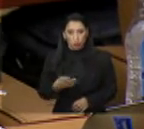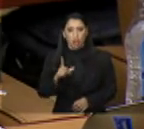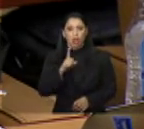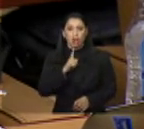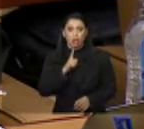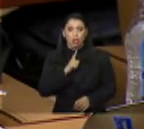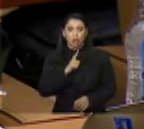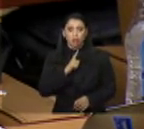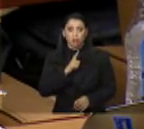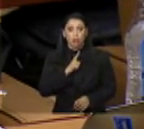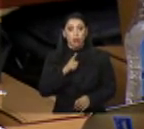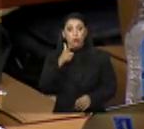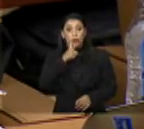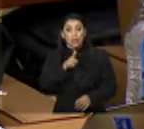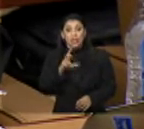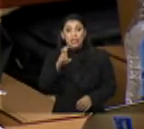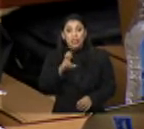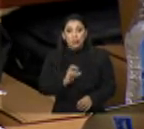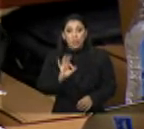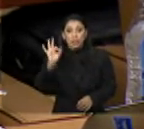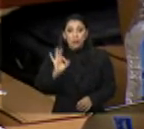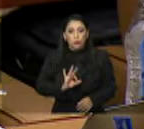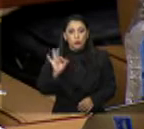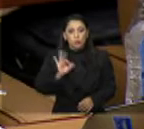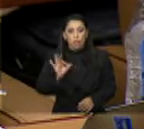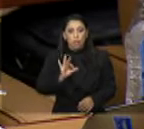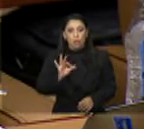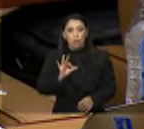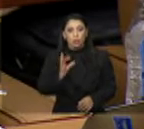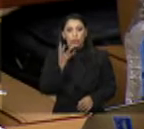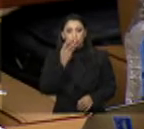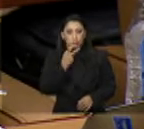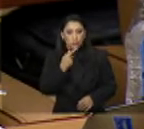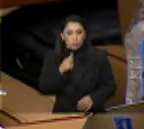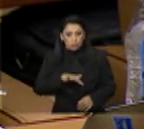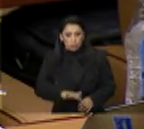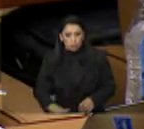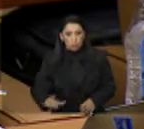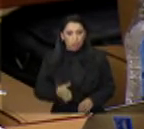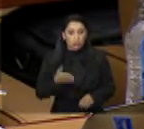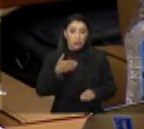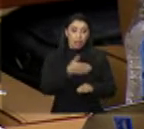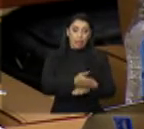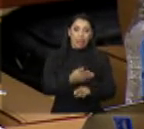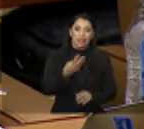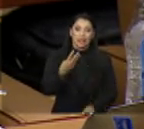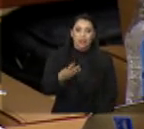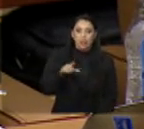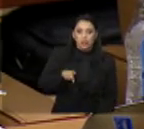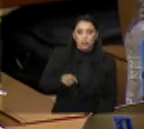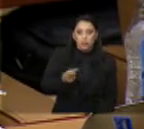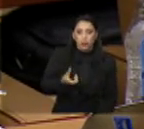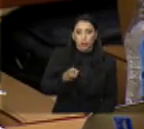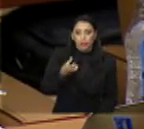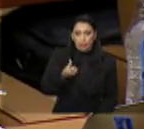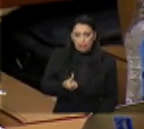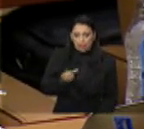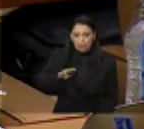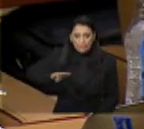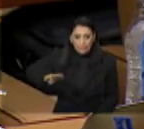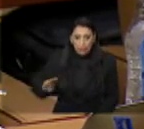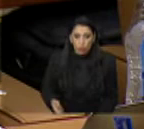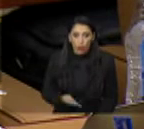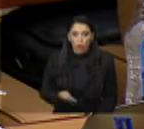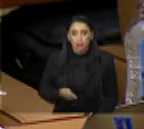a 50% da população portanto preciso passar de 3,6 milhões para 5 milhões